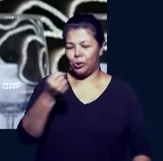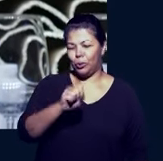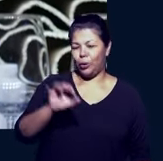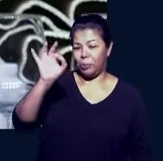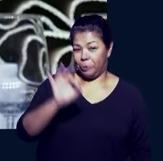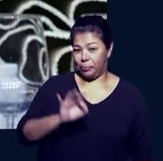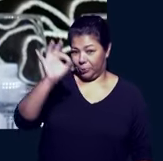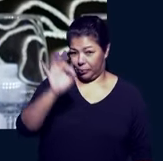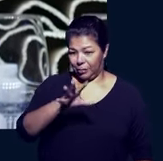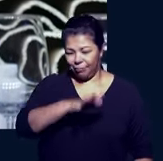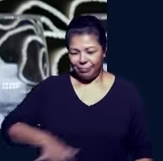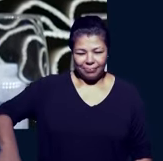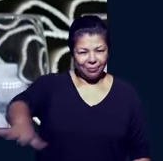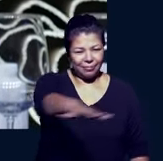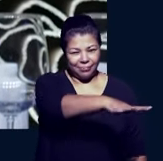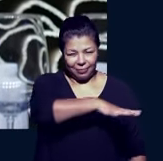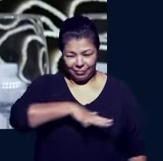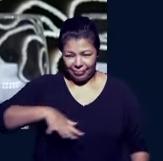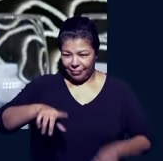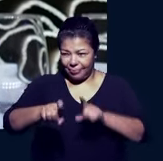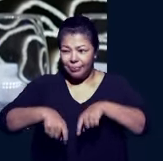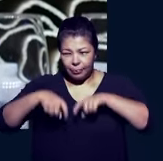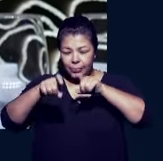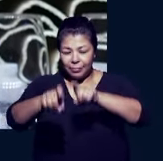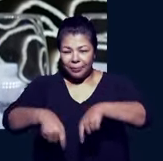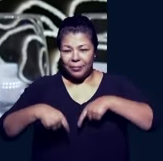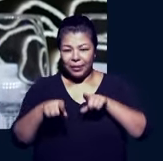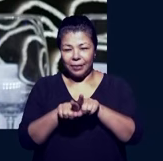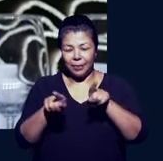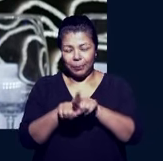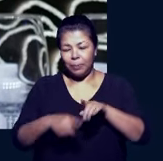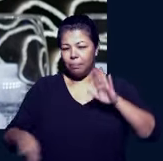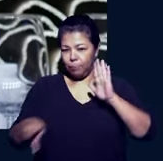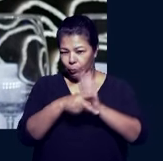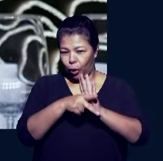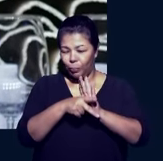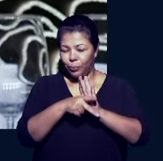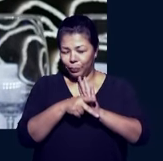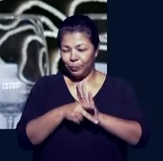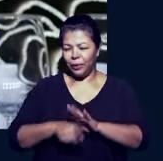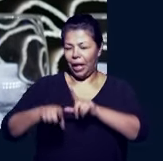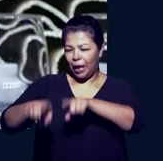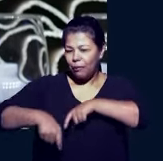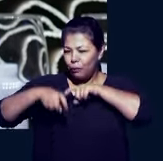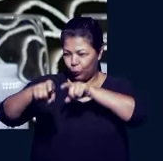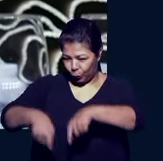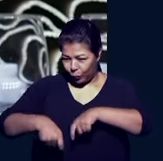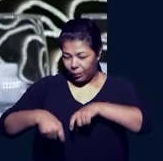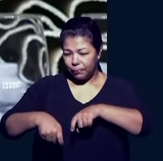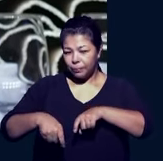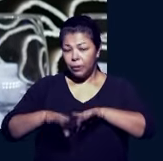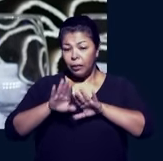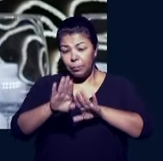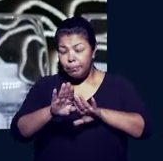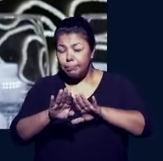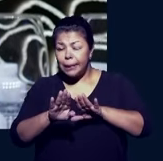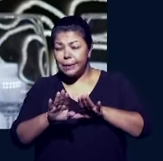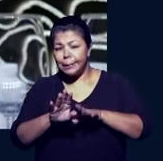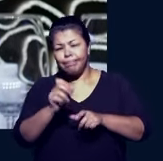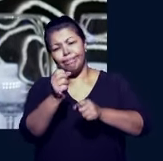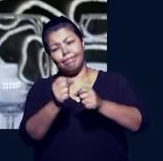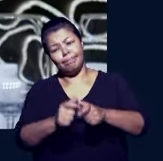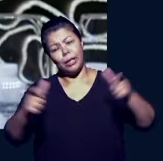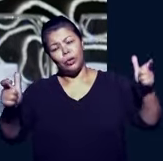área dedicada à agricultura né as lavouras que é um porcentual muito pequeno que as pessoas não TM